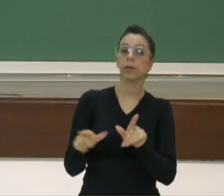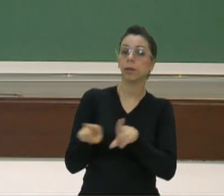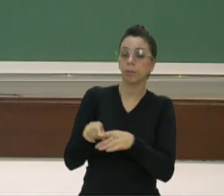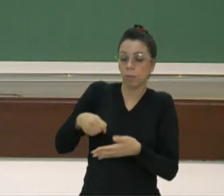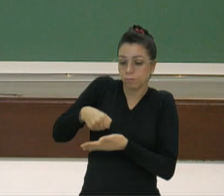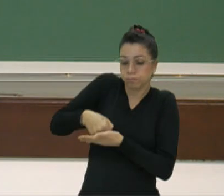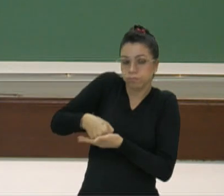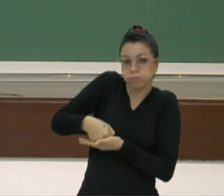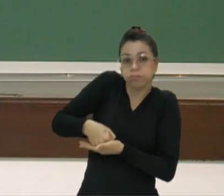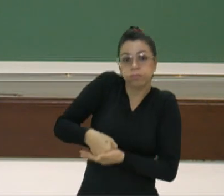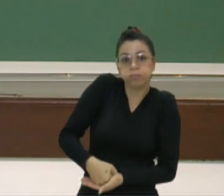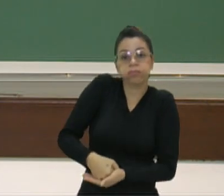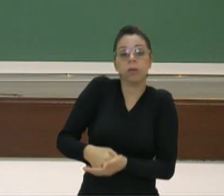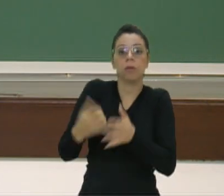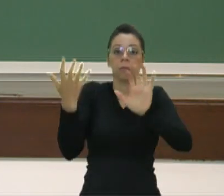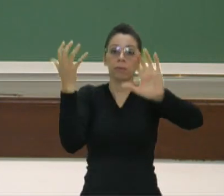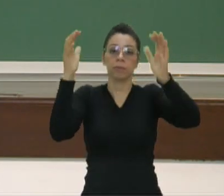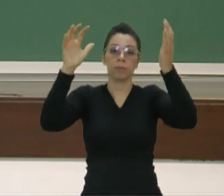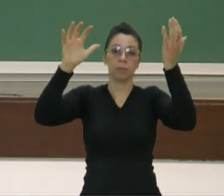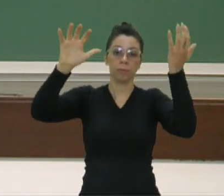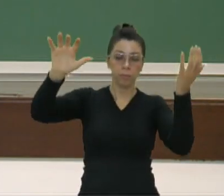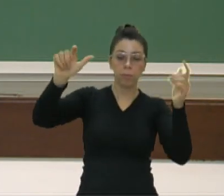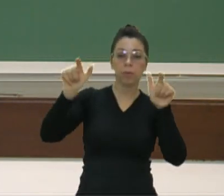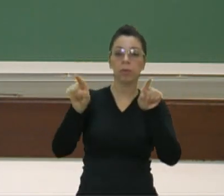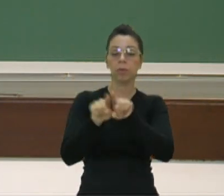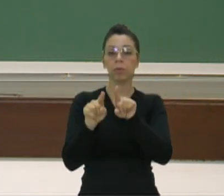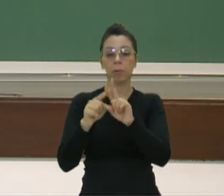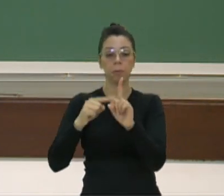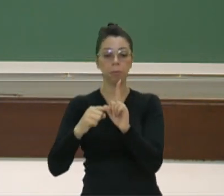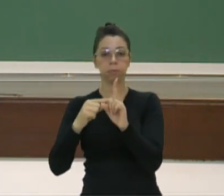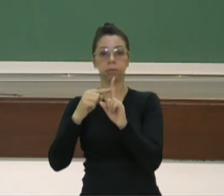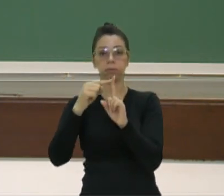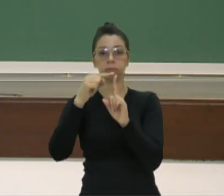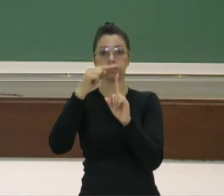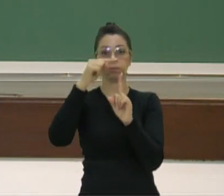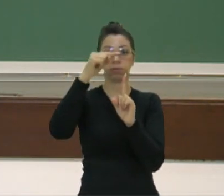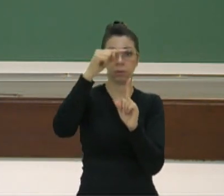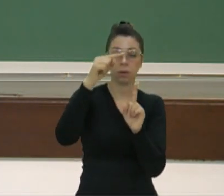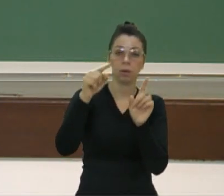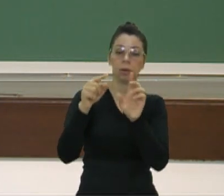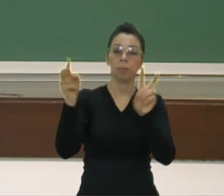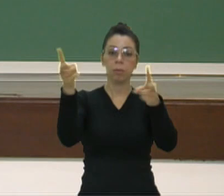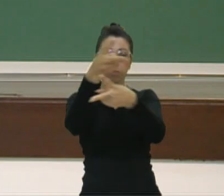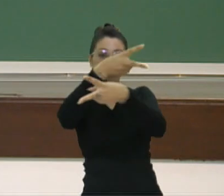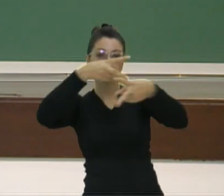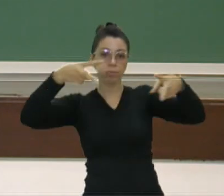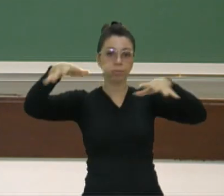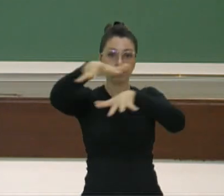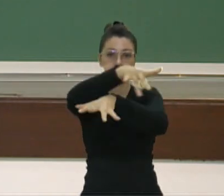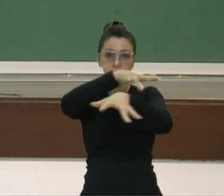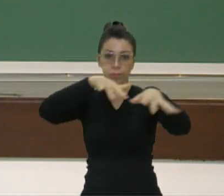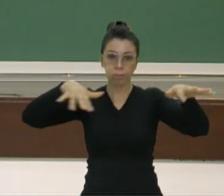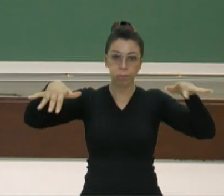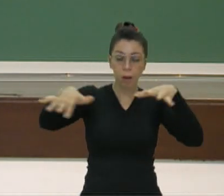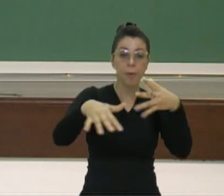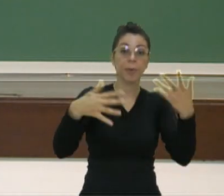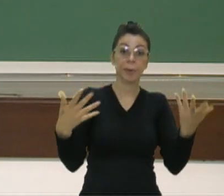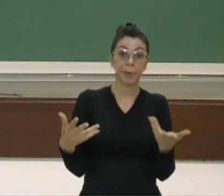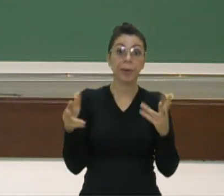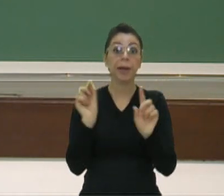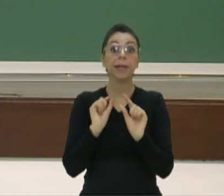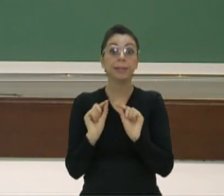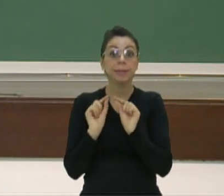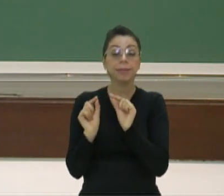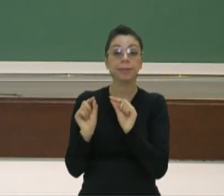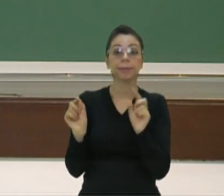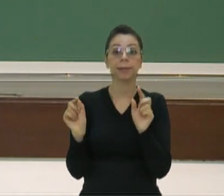atmosférica, eu vou ter quantidade de amplitude térmica, nós vamos ter massas de ar. Então essas relações, elas devem